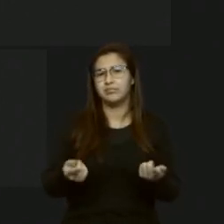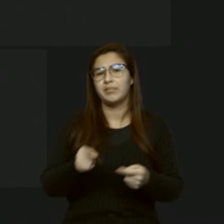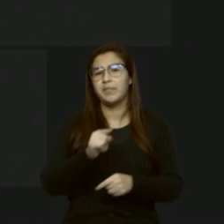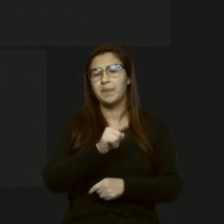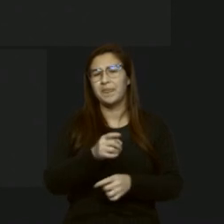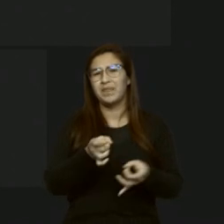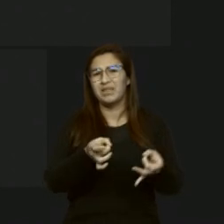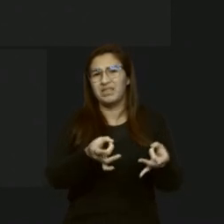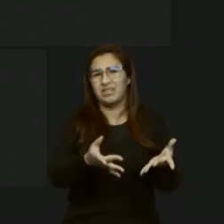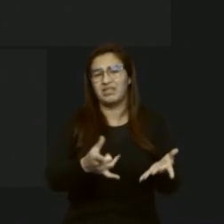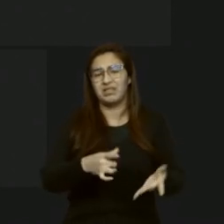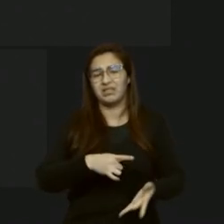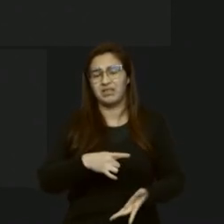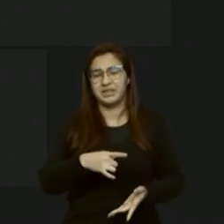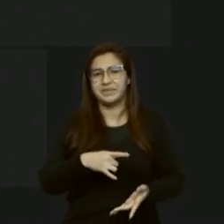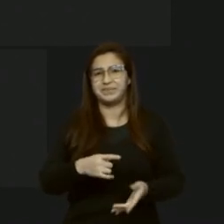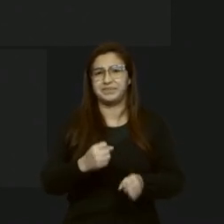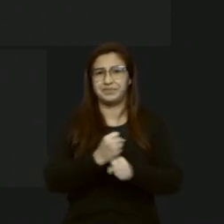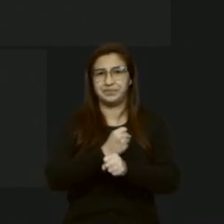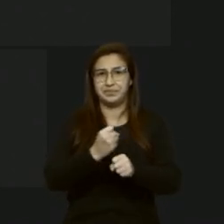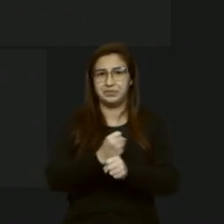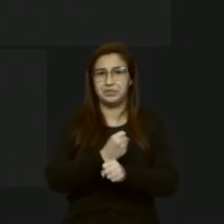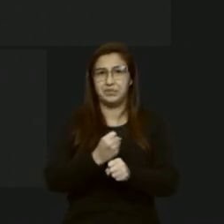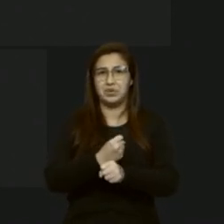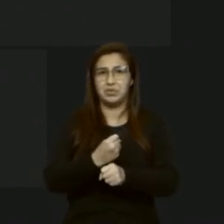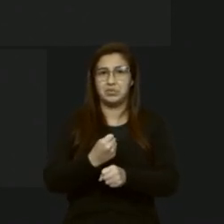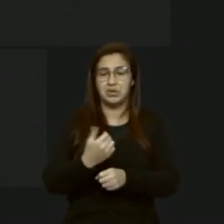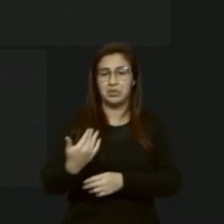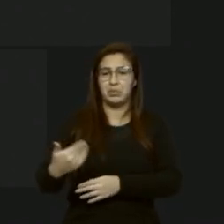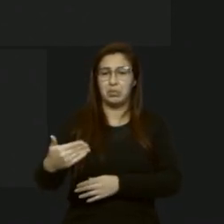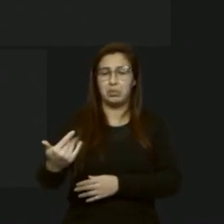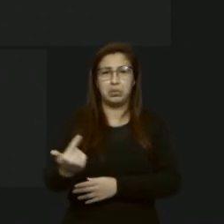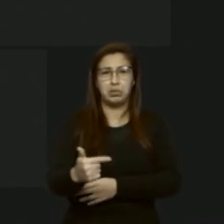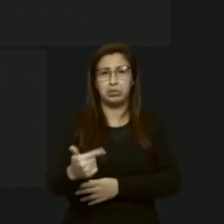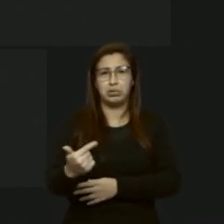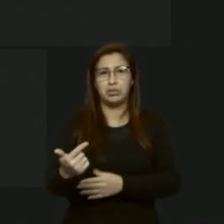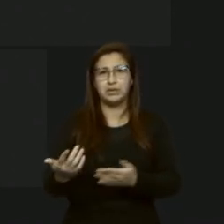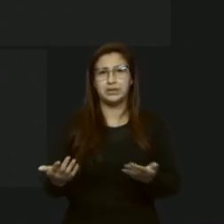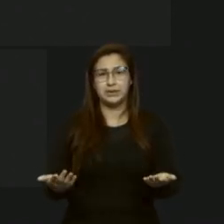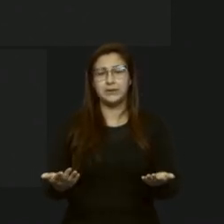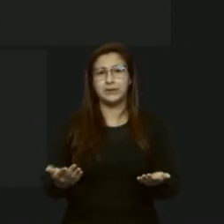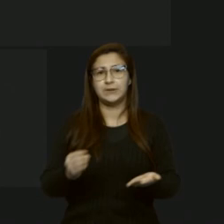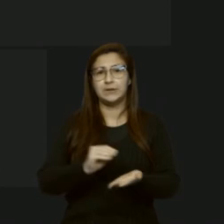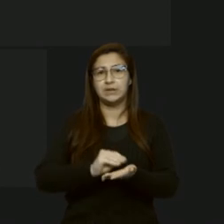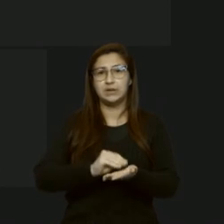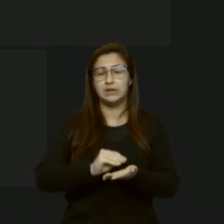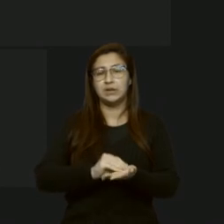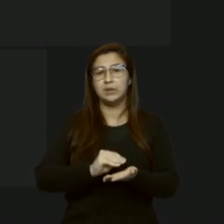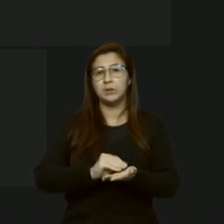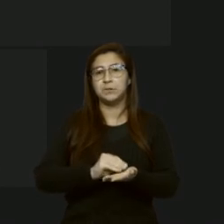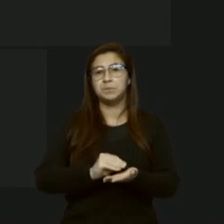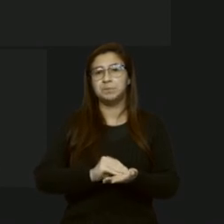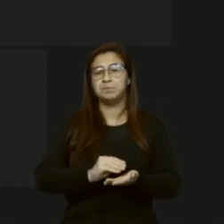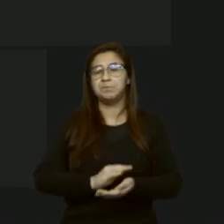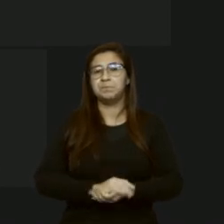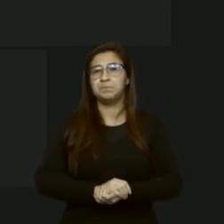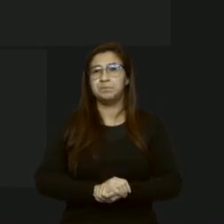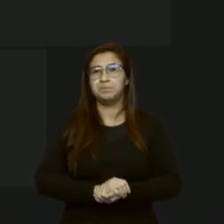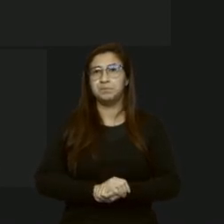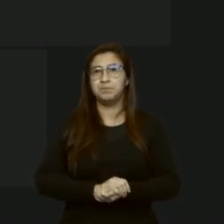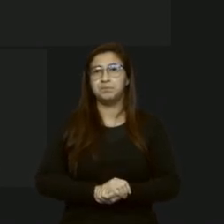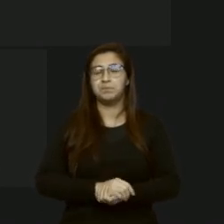largado, inclusive as obras ali não andam, né, está ali boa parte ali dos canteiros de obras, locais das